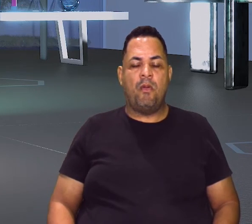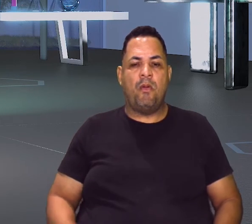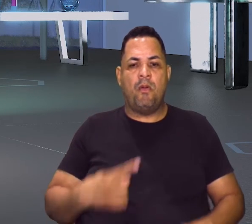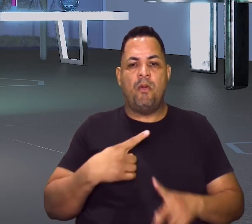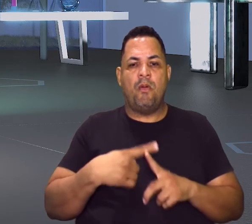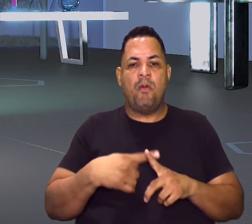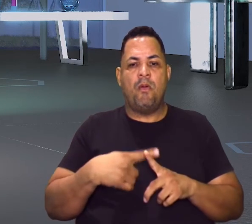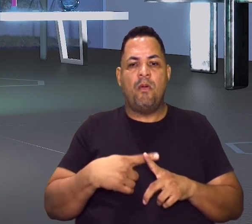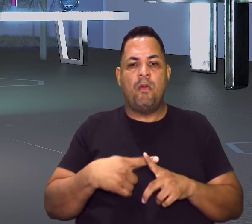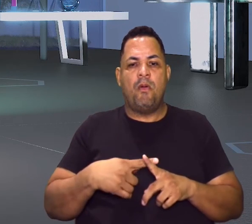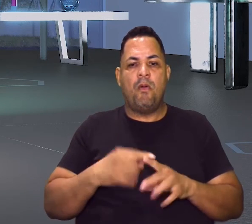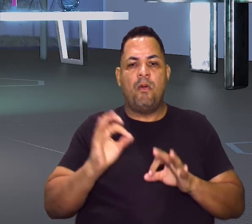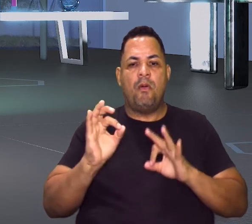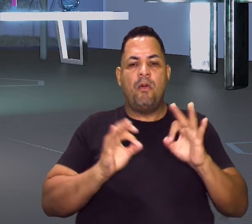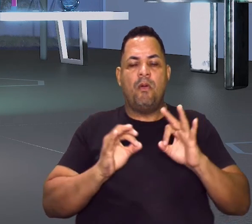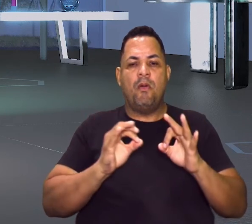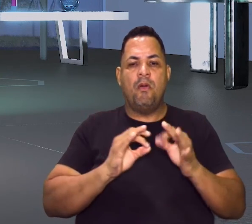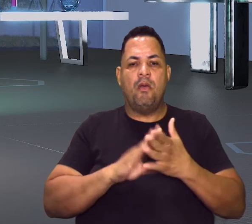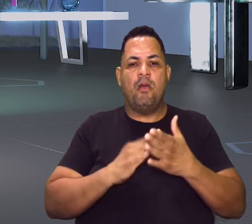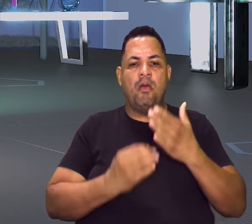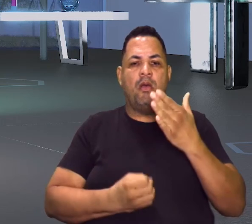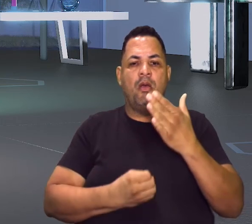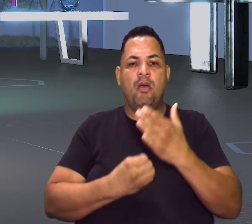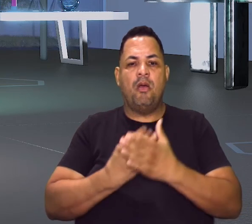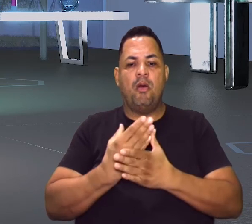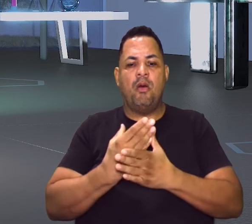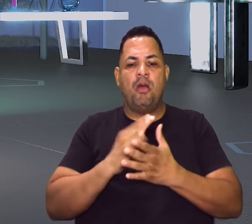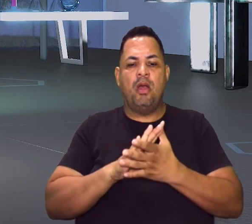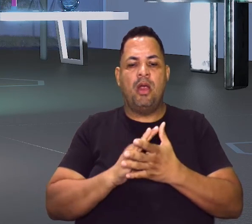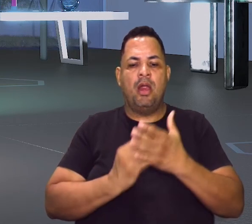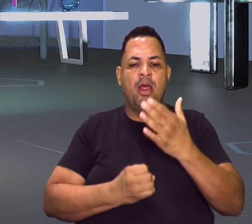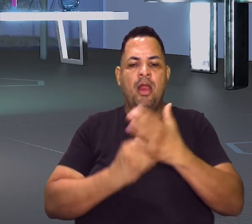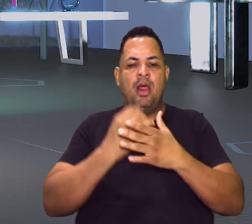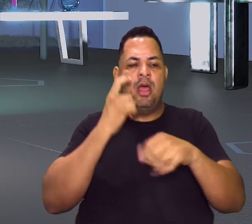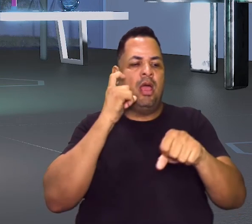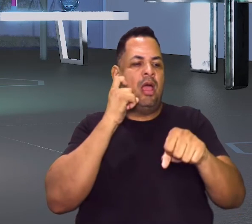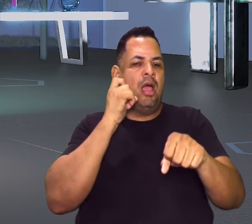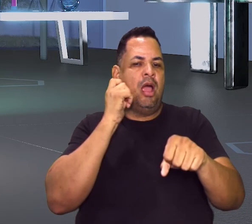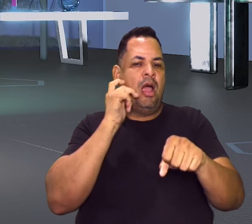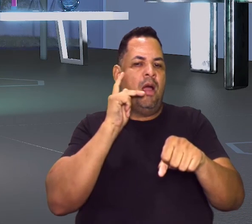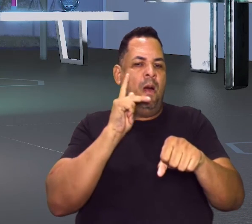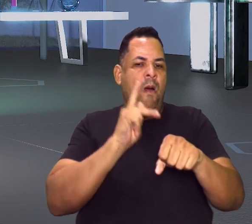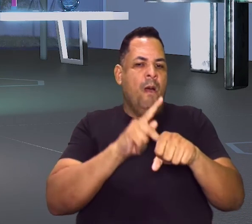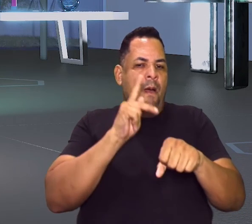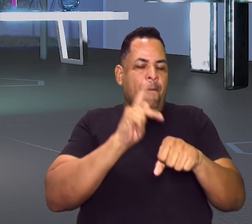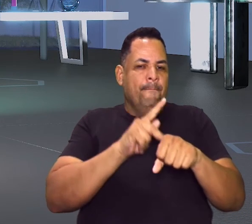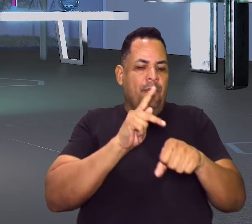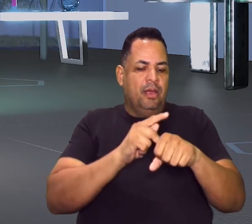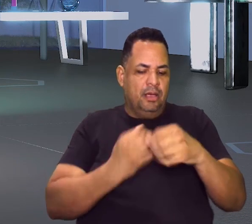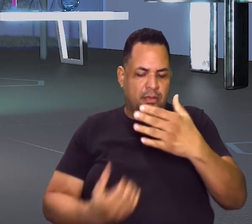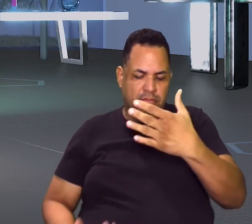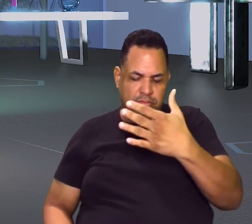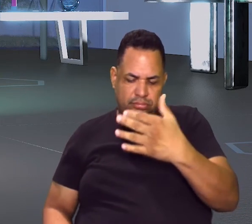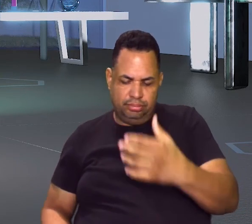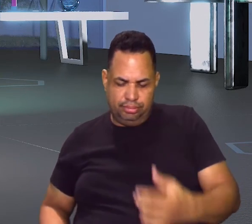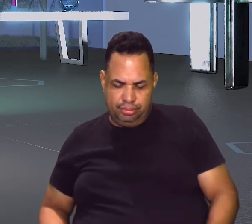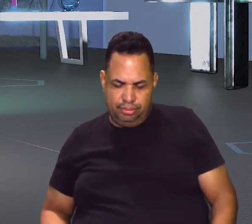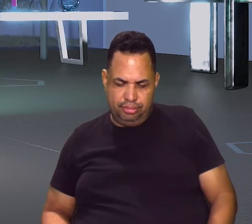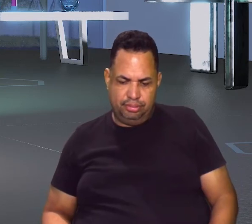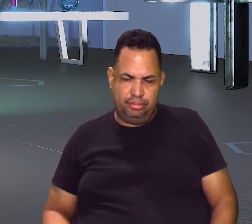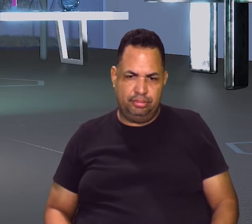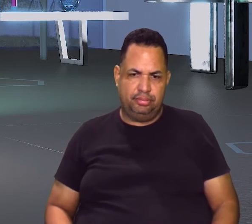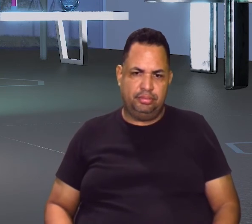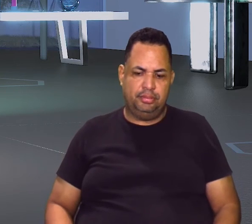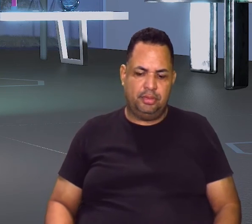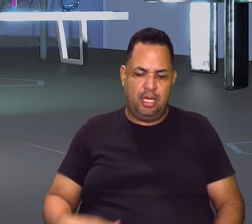Porque essa água ela vem das rochas, ela vem do subsolo, ela está nos rios, nos